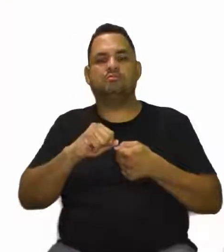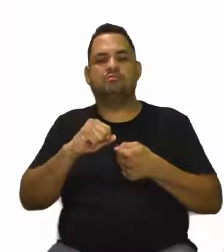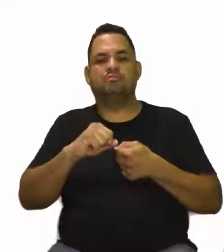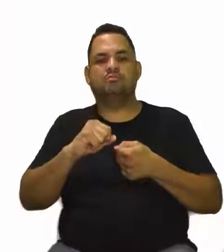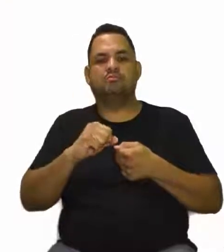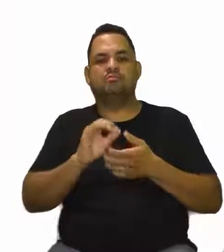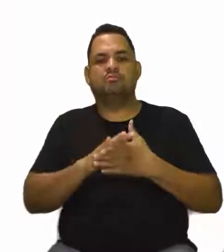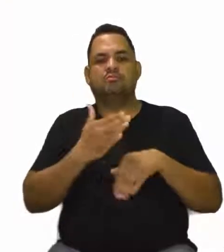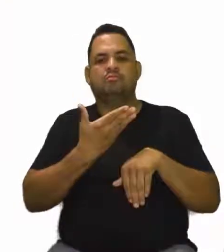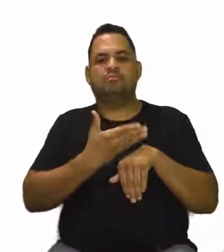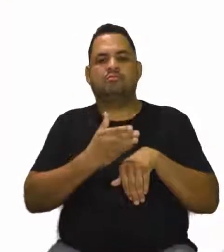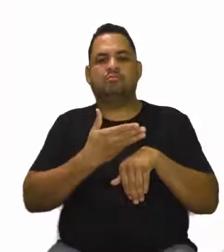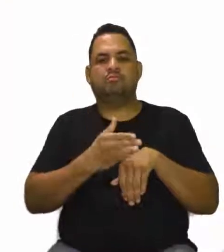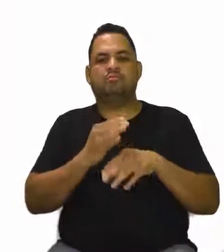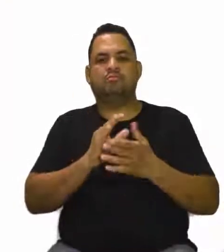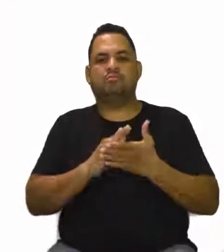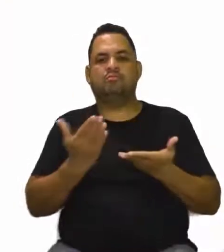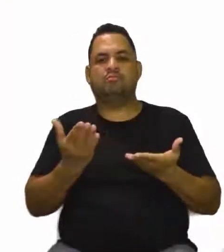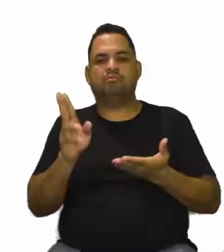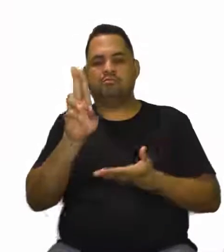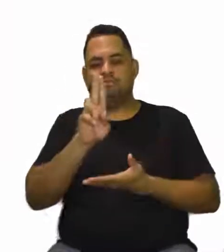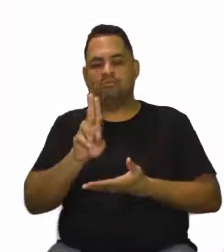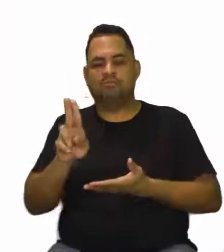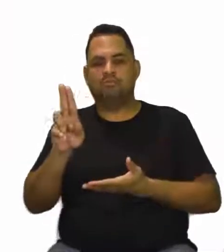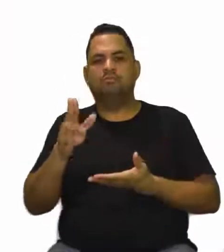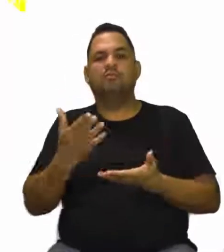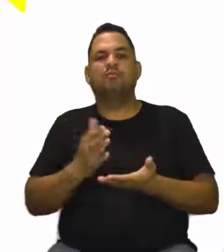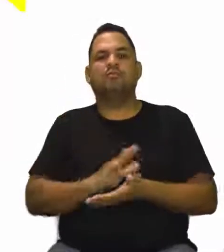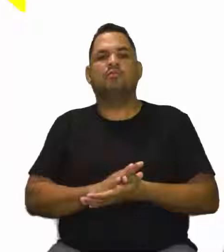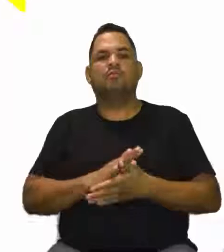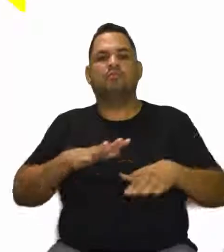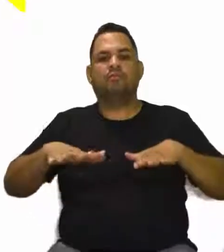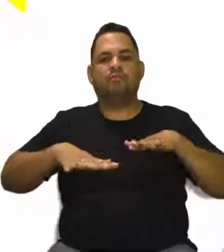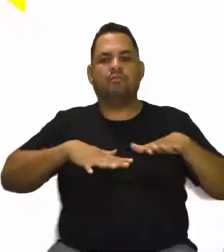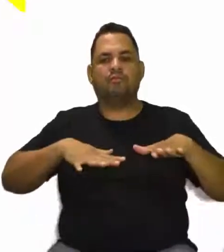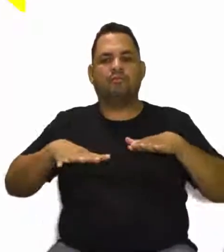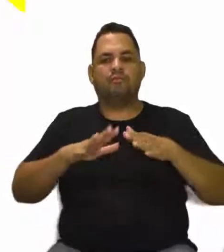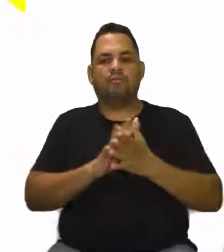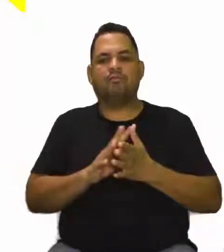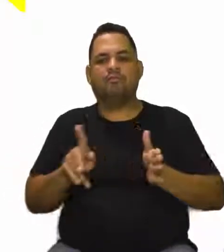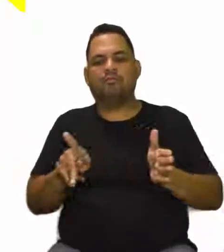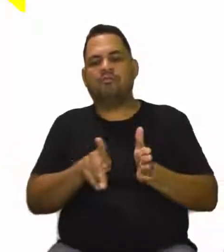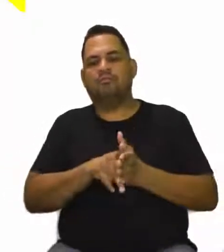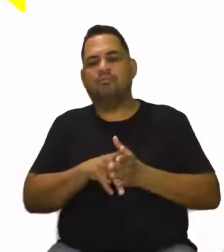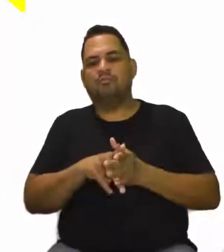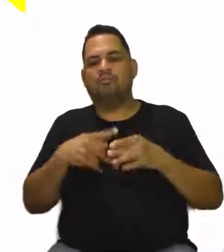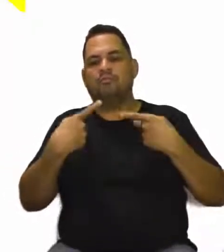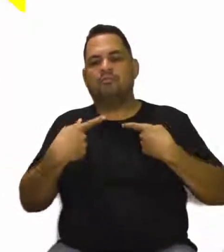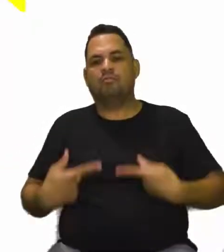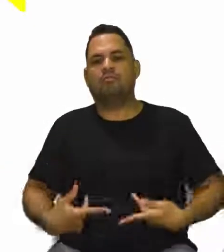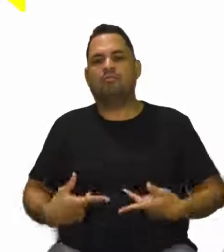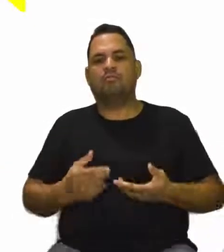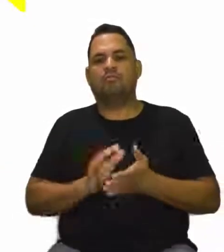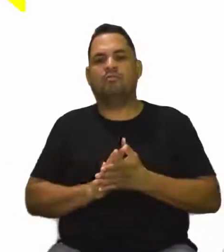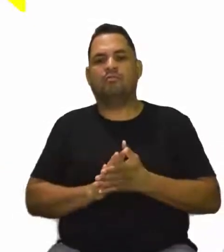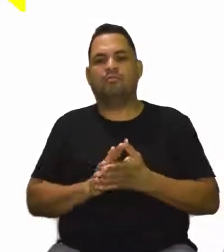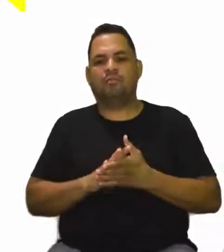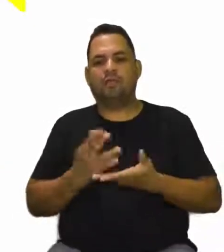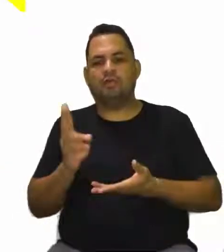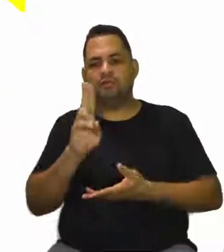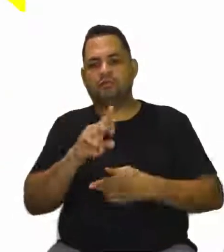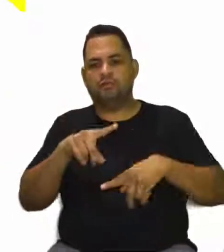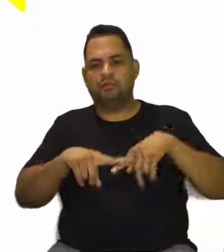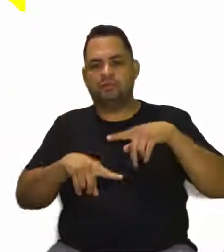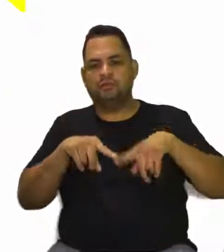o treinamento funcional, utilizando aqui movimentos do próprio corpo, aqui já com implemento